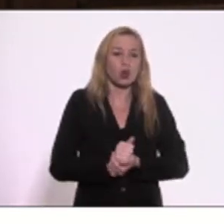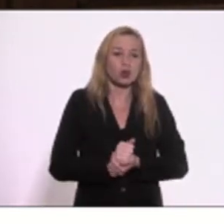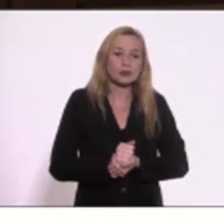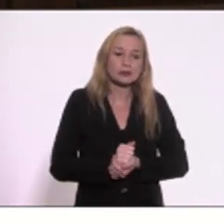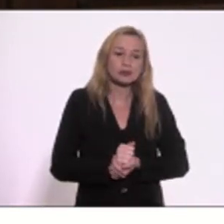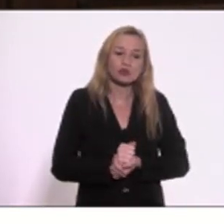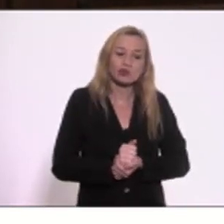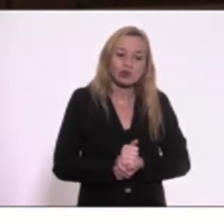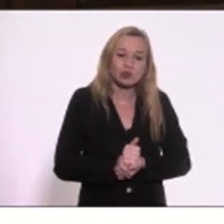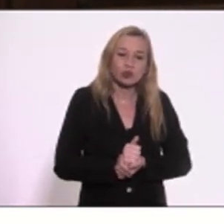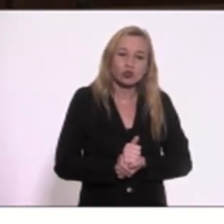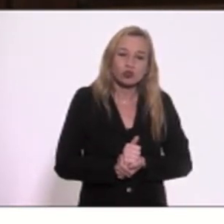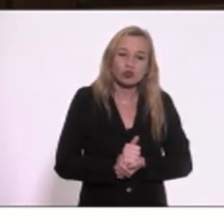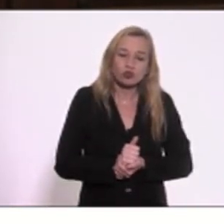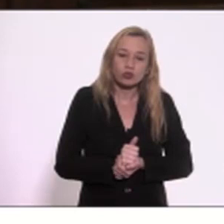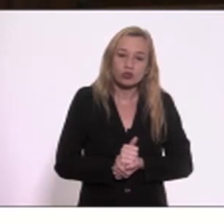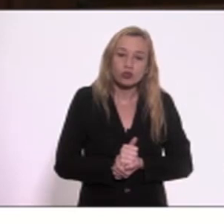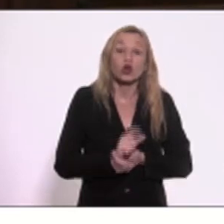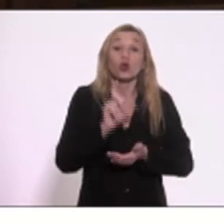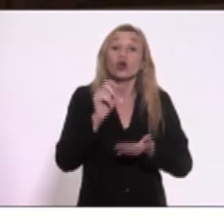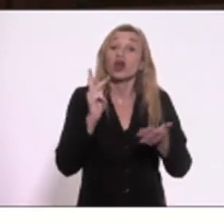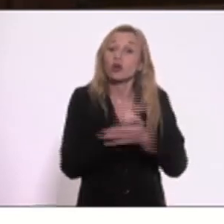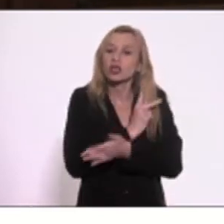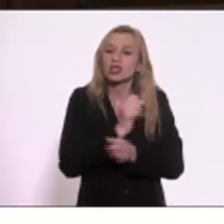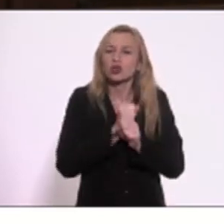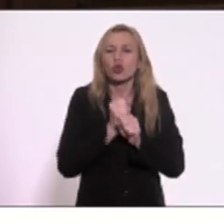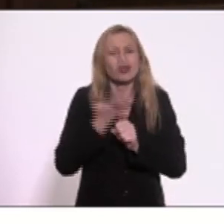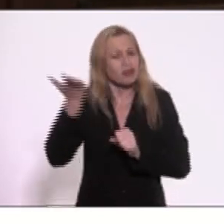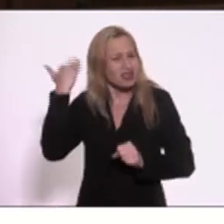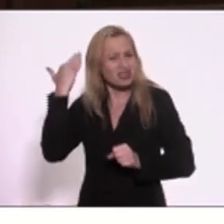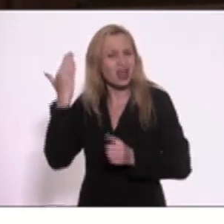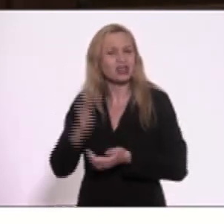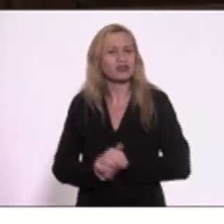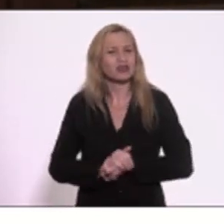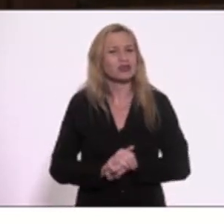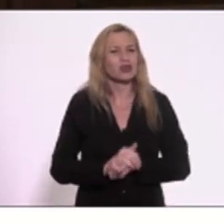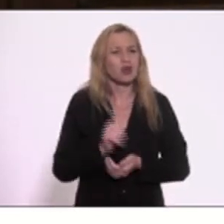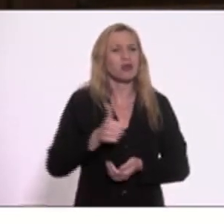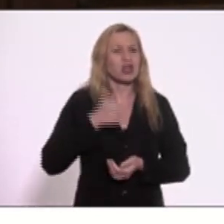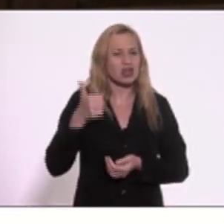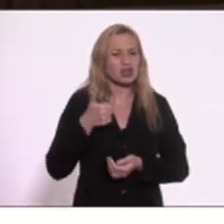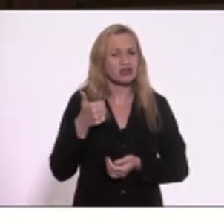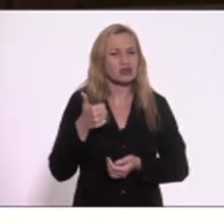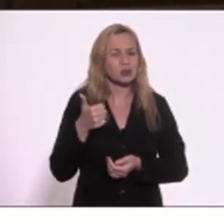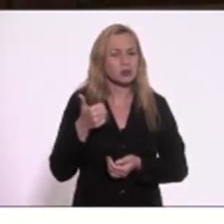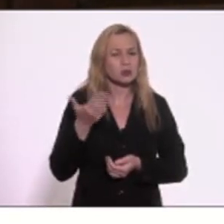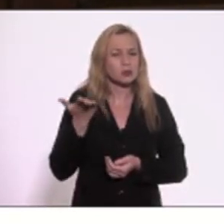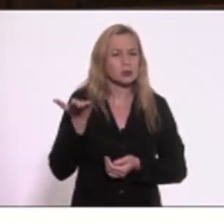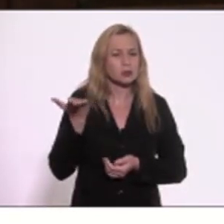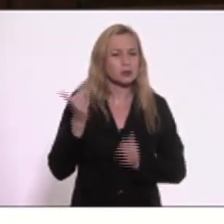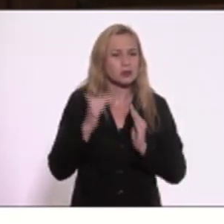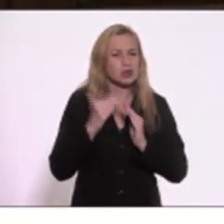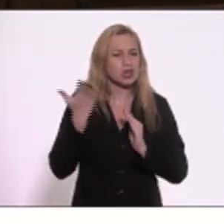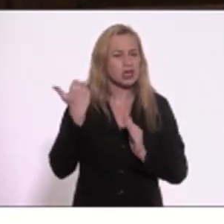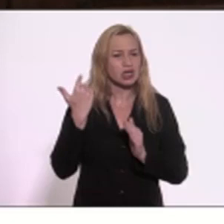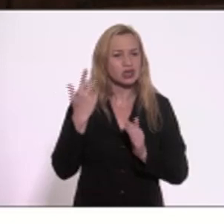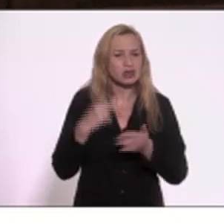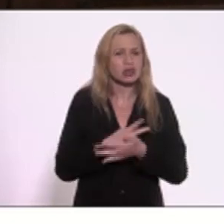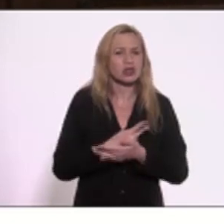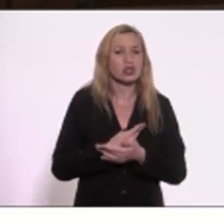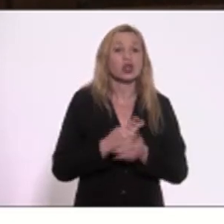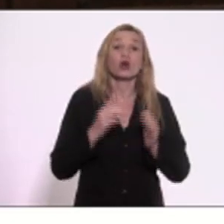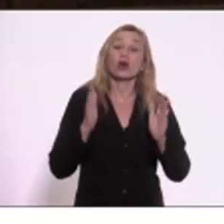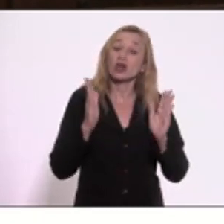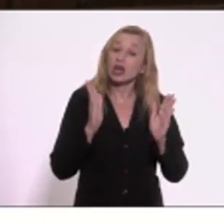em conta o que aconteceu no ano passado, ou melhor, na legislatura passada nesta casa, e o que tem acontecido